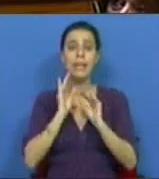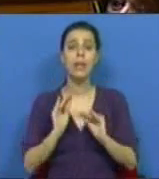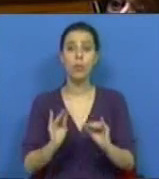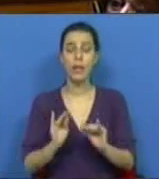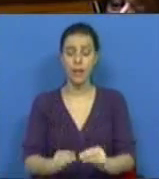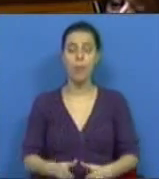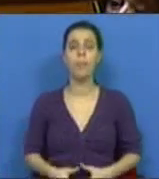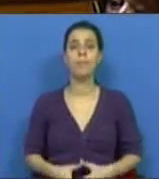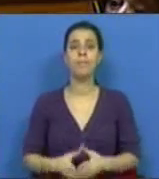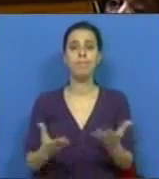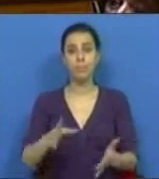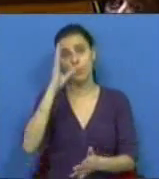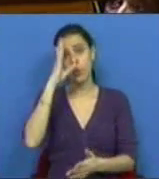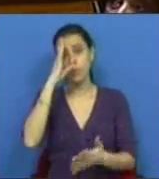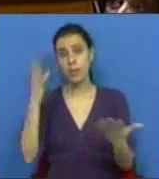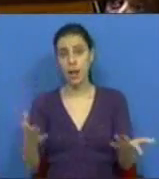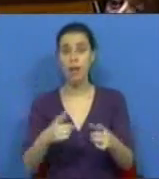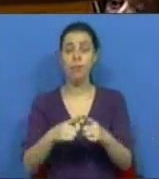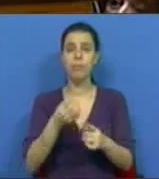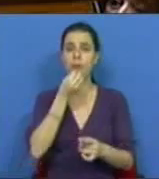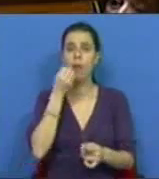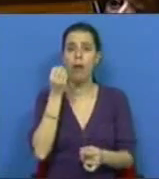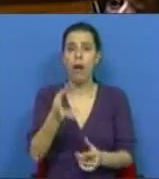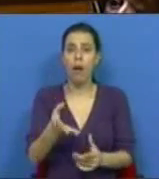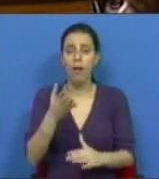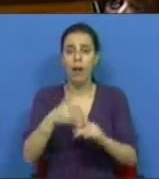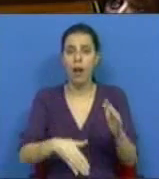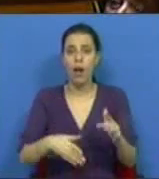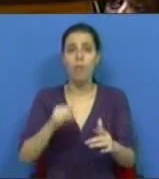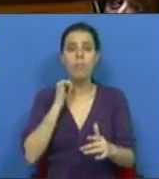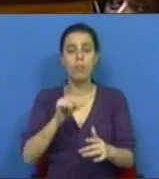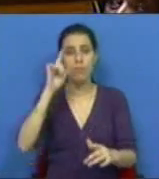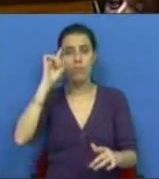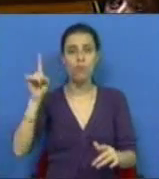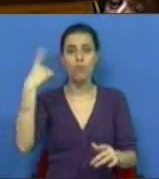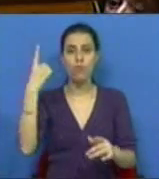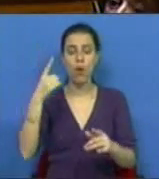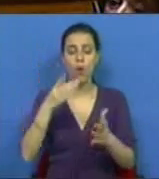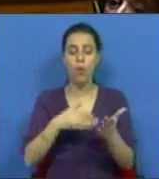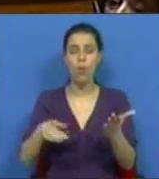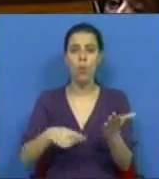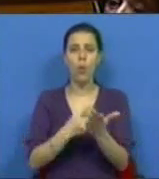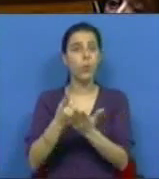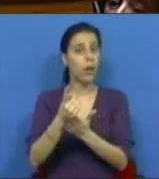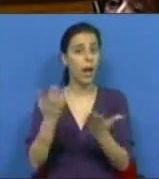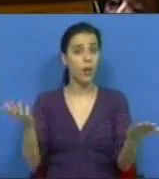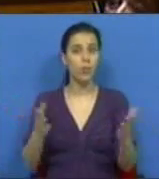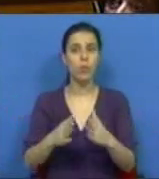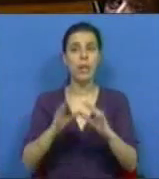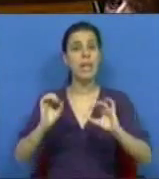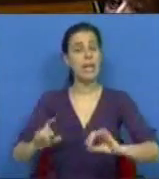educação. Como sabe, uma inconfidência permitiu conhecer um roteiro